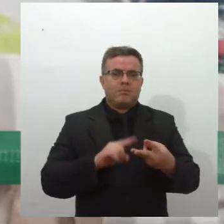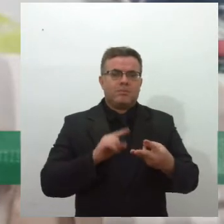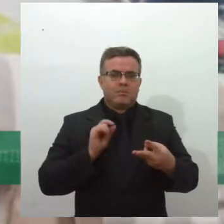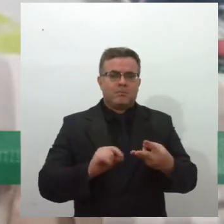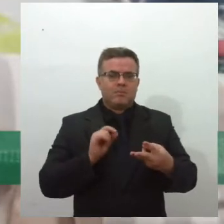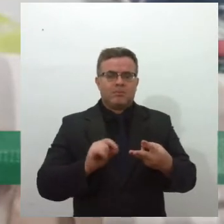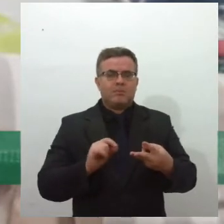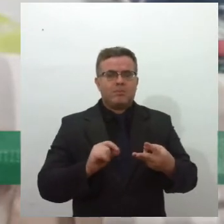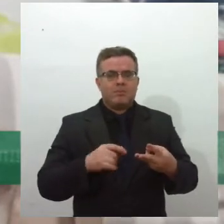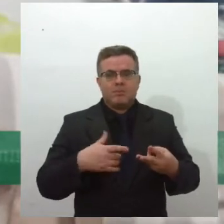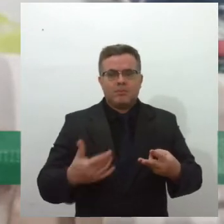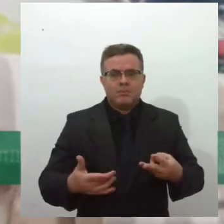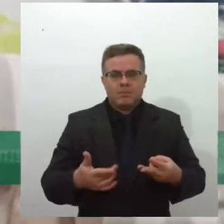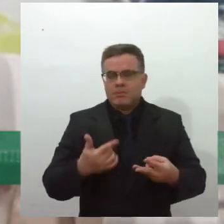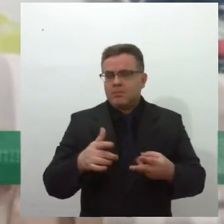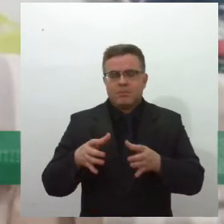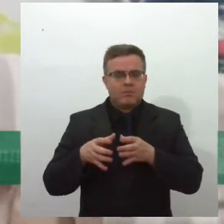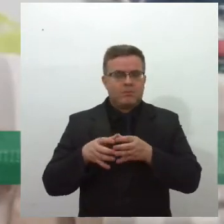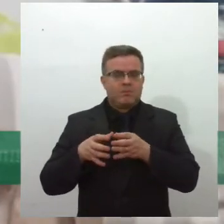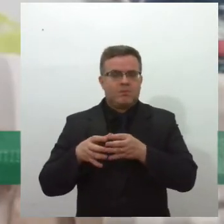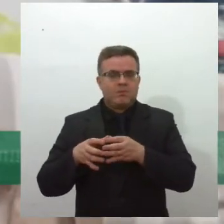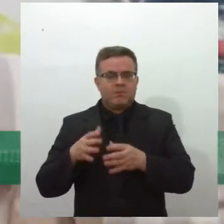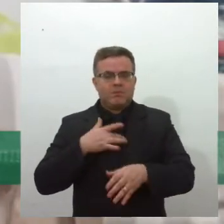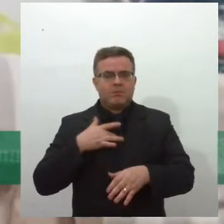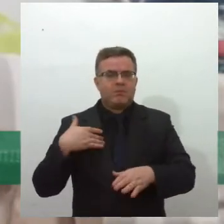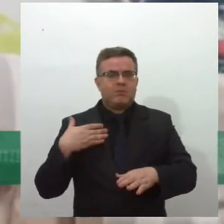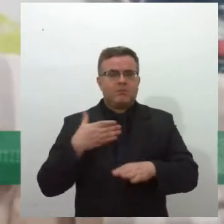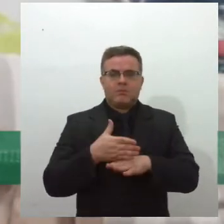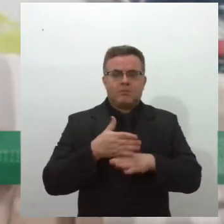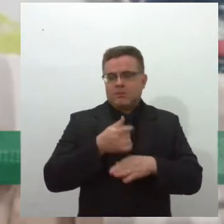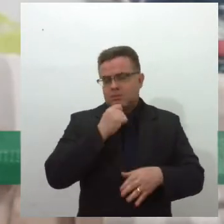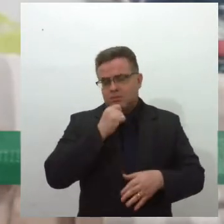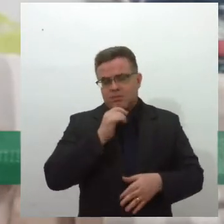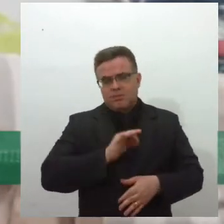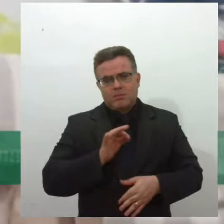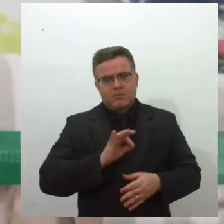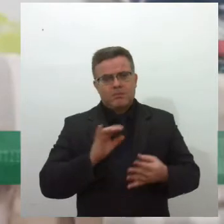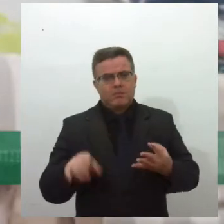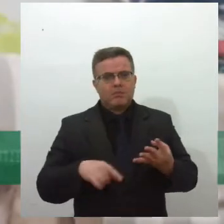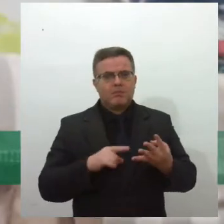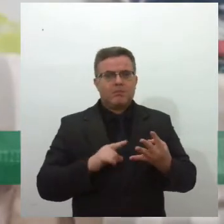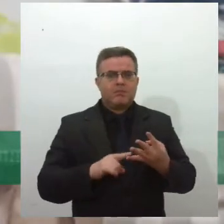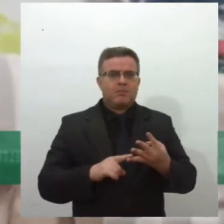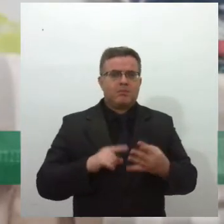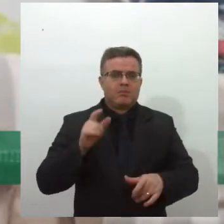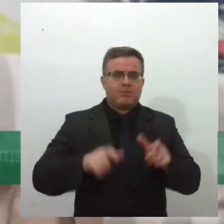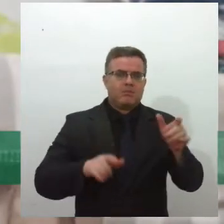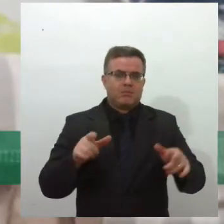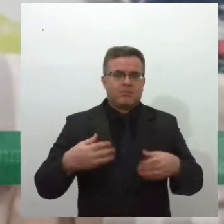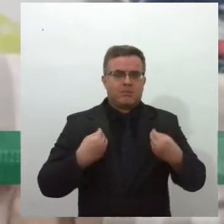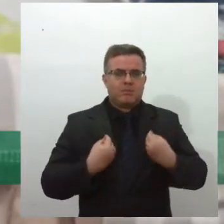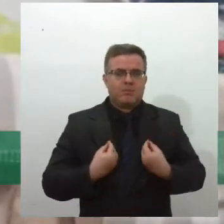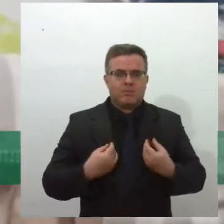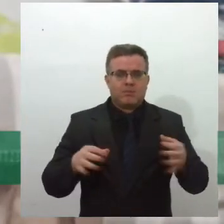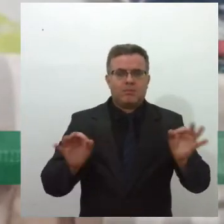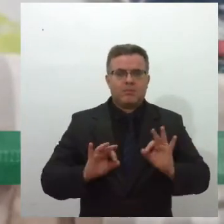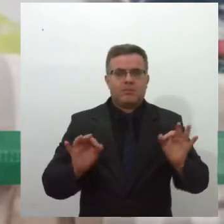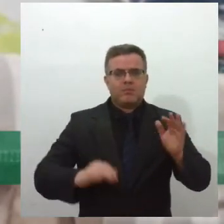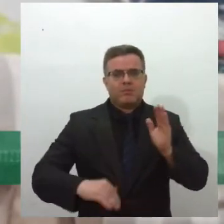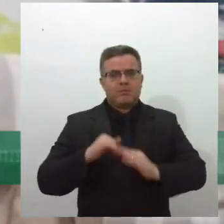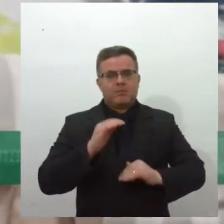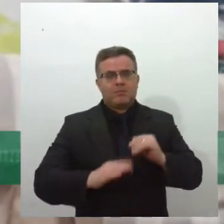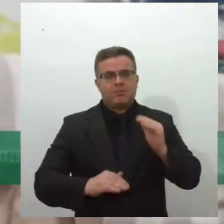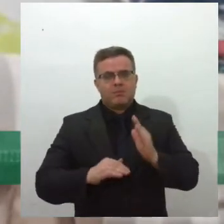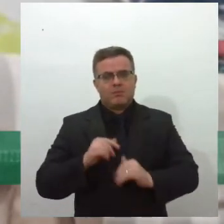uma presença de uma equipe de saúde indo na casa desse paciente, sem uma presença de um profissional da